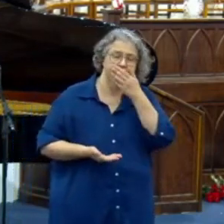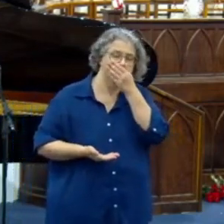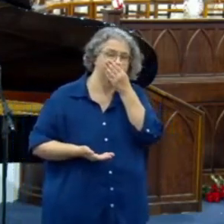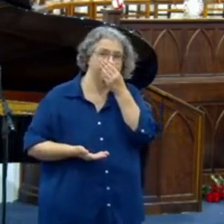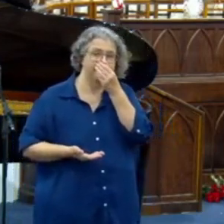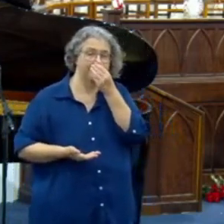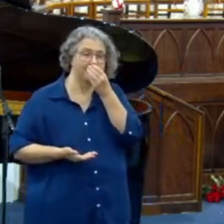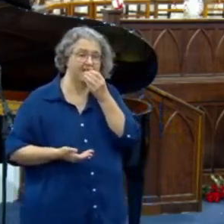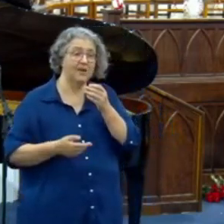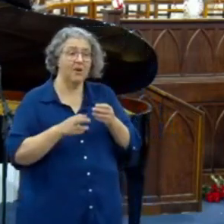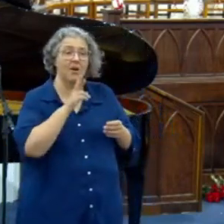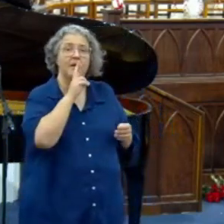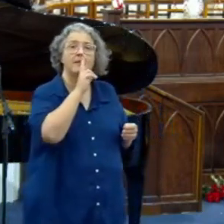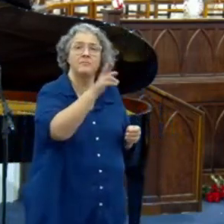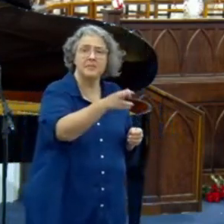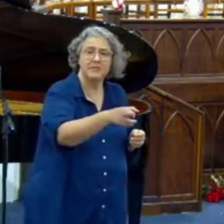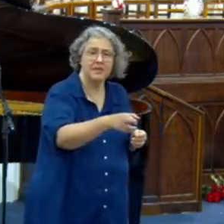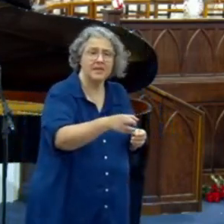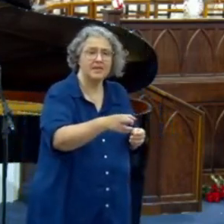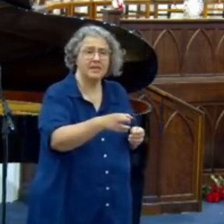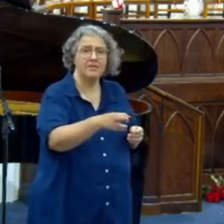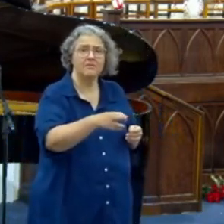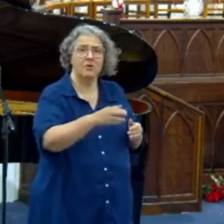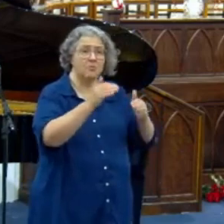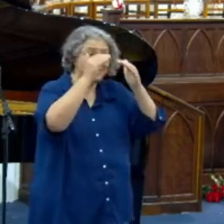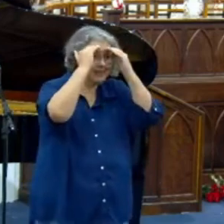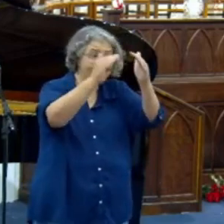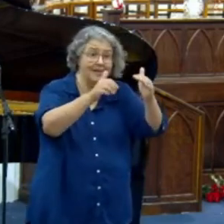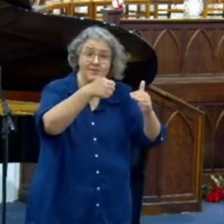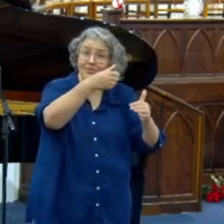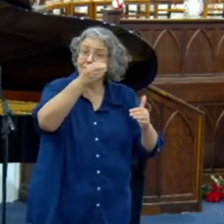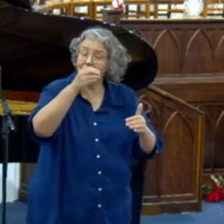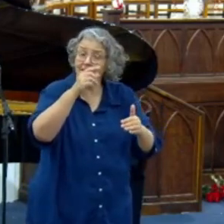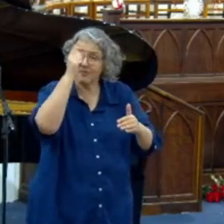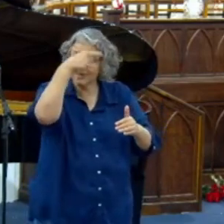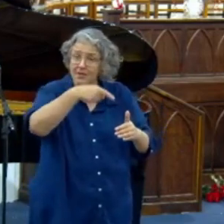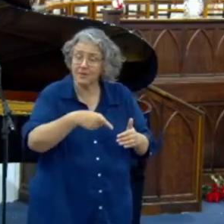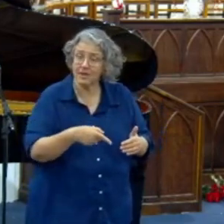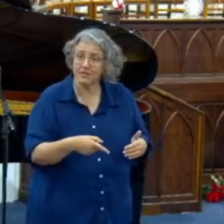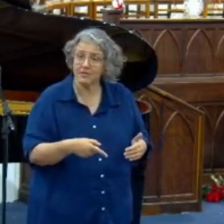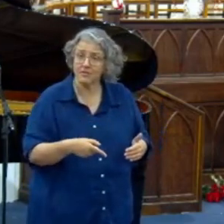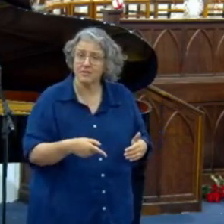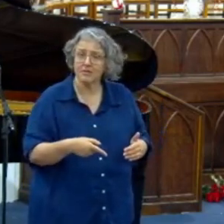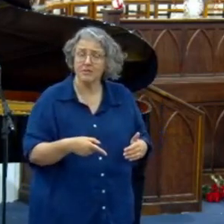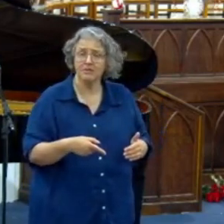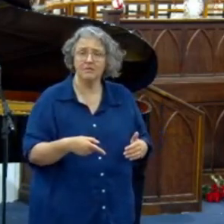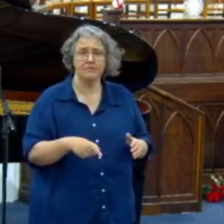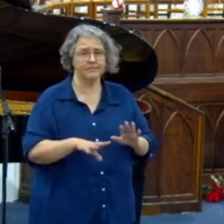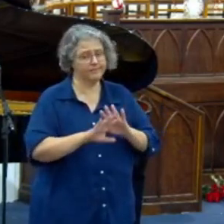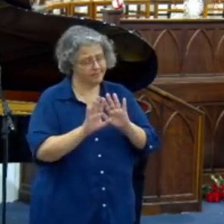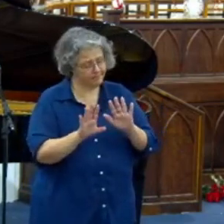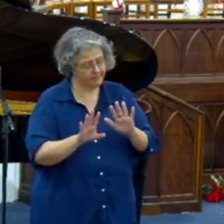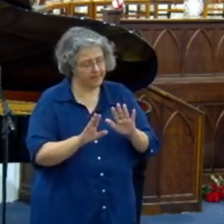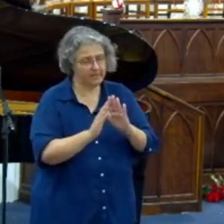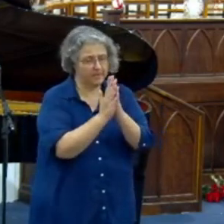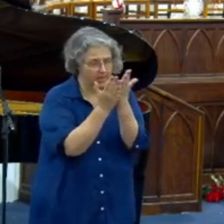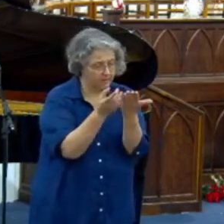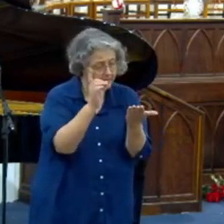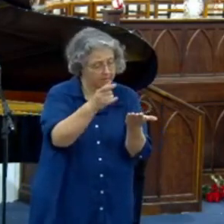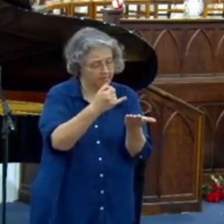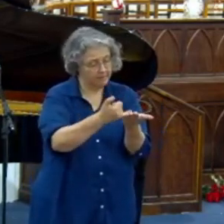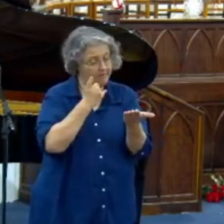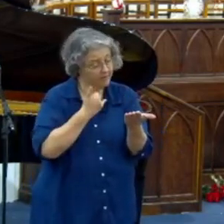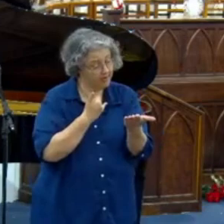10 mandamentos e cumpram-nos? Será? Vejam o que a palavra de Deus parece nos dizer sobre